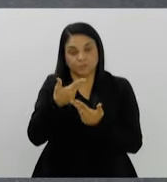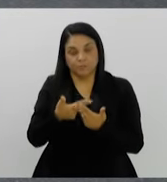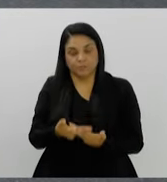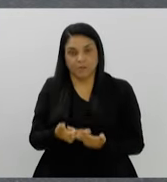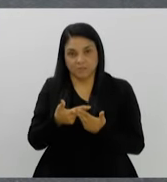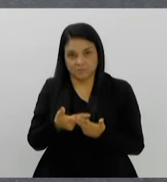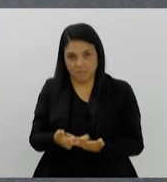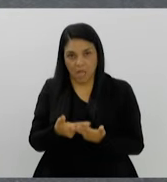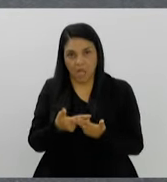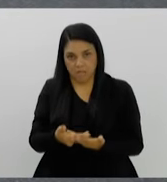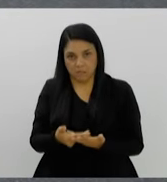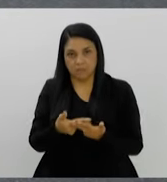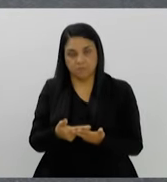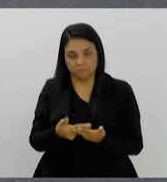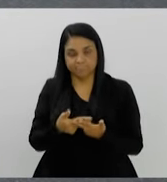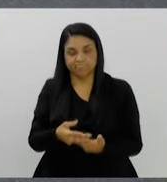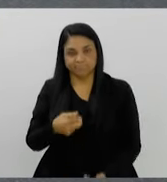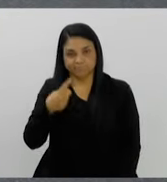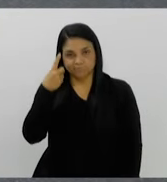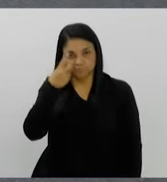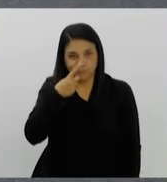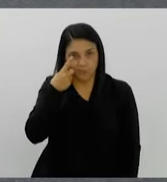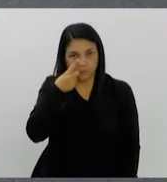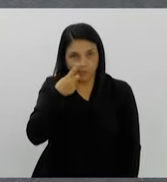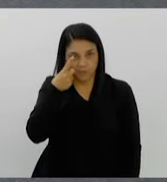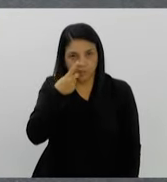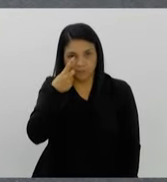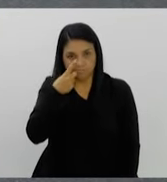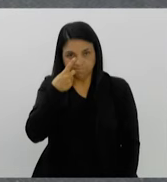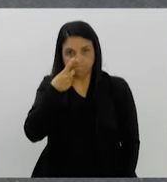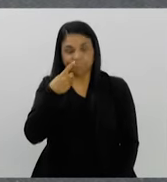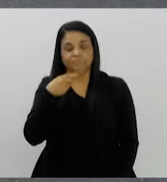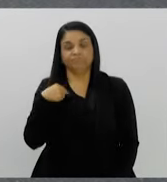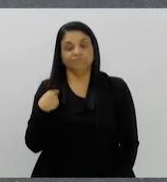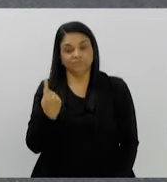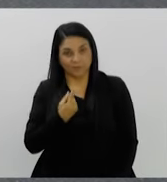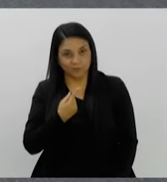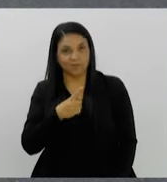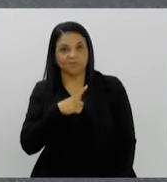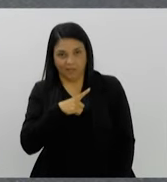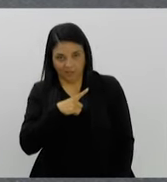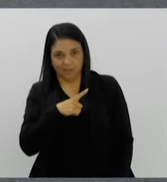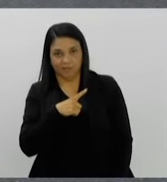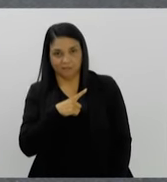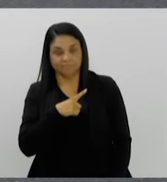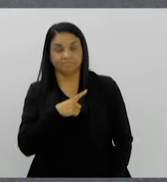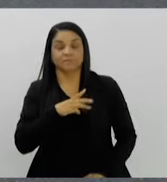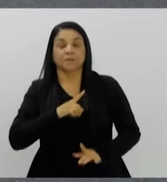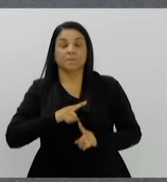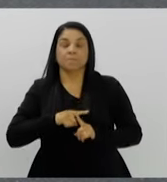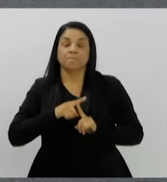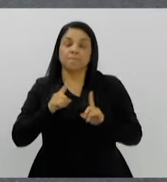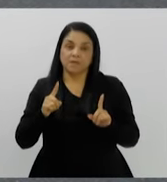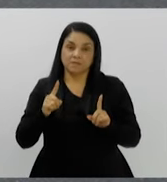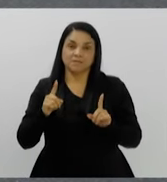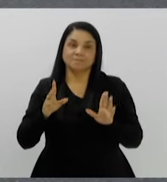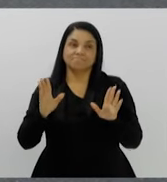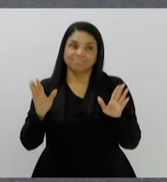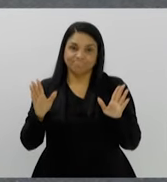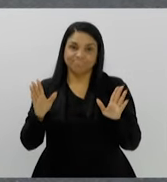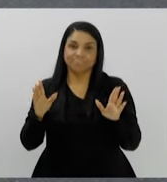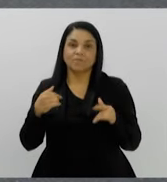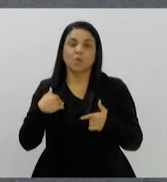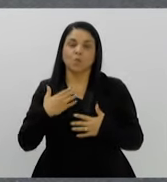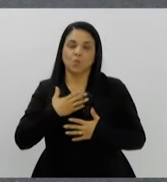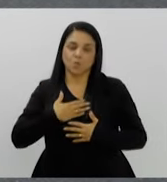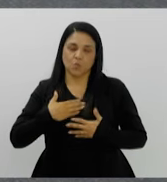parlamentar porque é isso que a gente passa aqui um teste de paciência Mas enfim e é apenas isso que